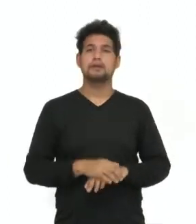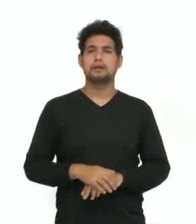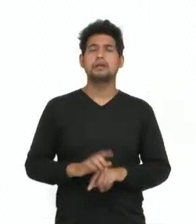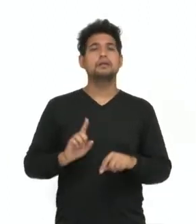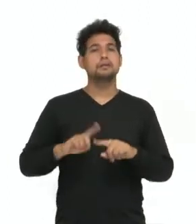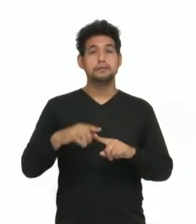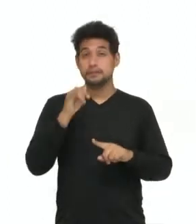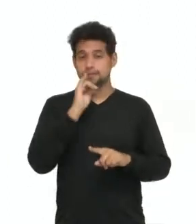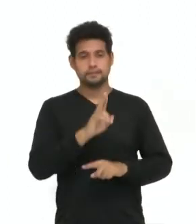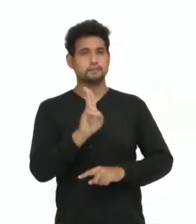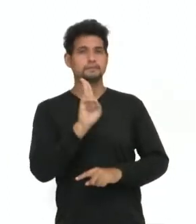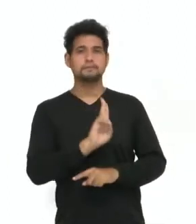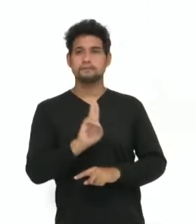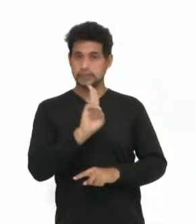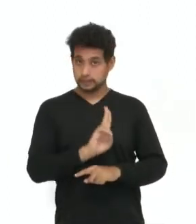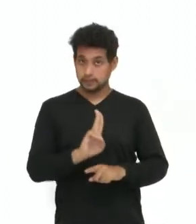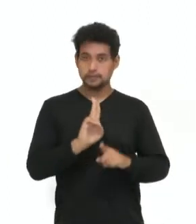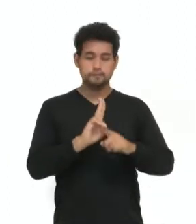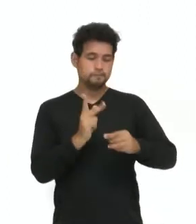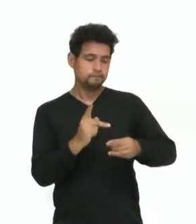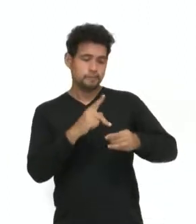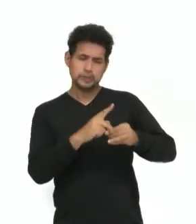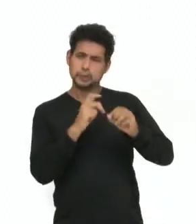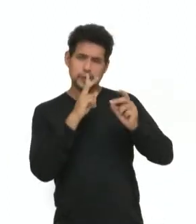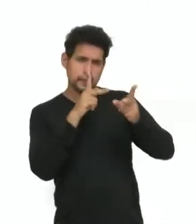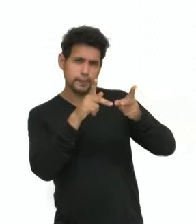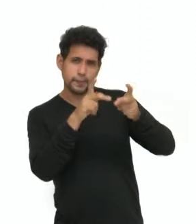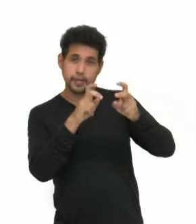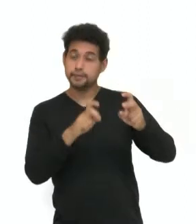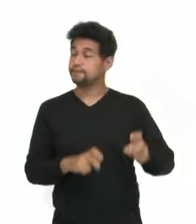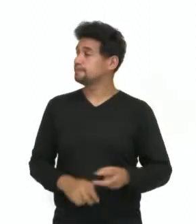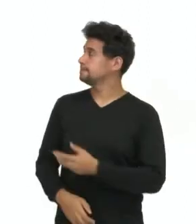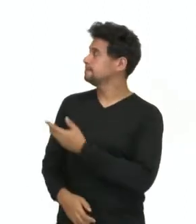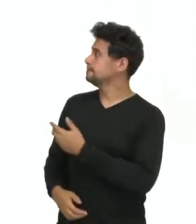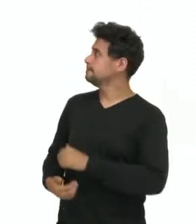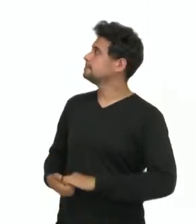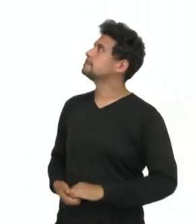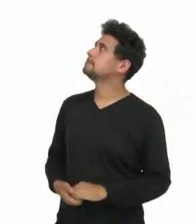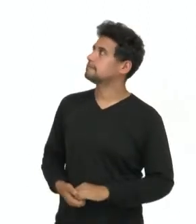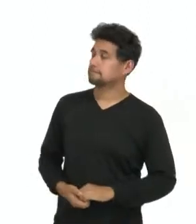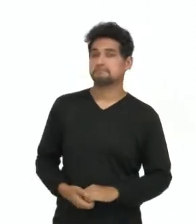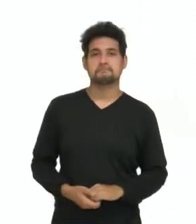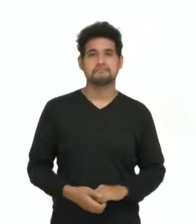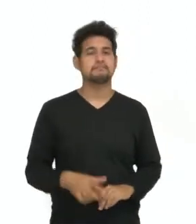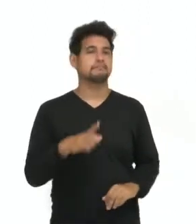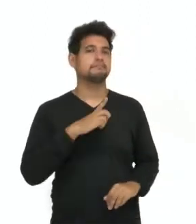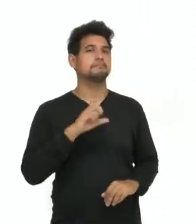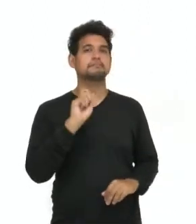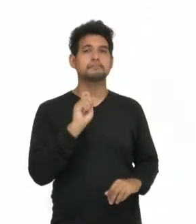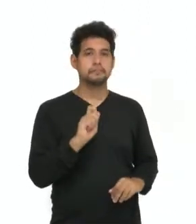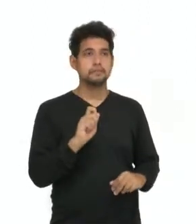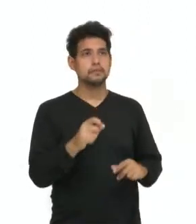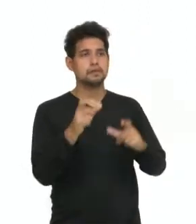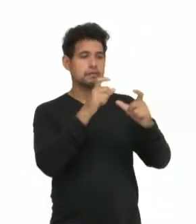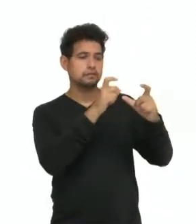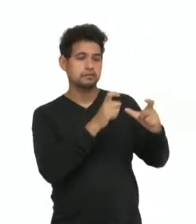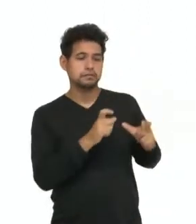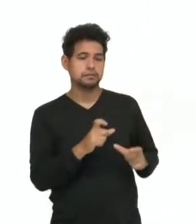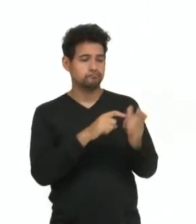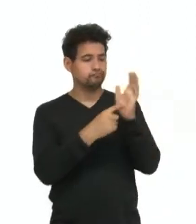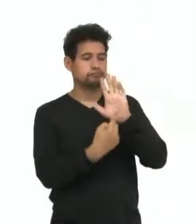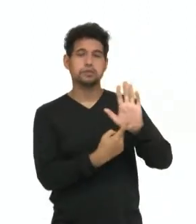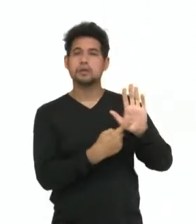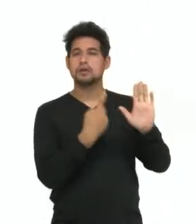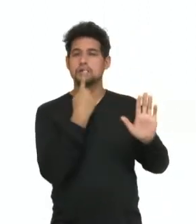a exploração do petróleo, conforme pode ser observada neste mapa que aparece na sua tela, encontra-se nas áreas que estão indicadas pela